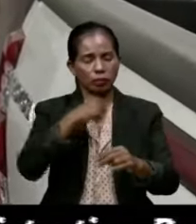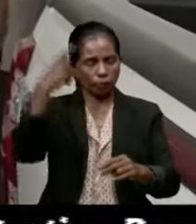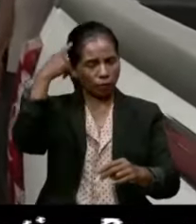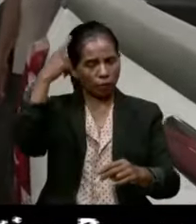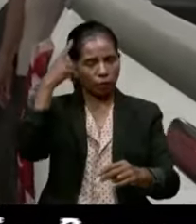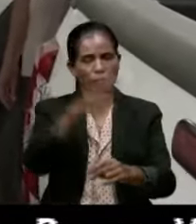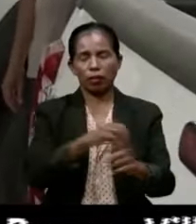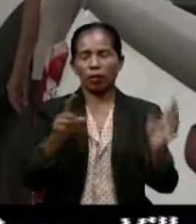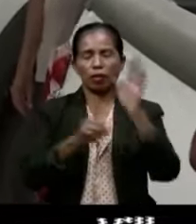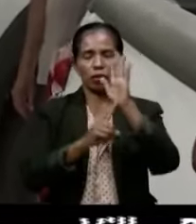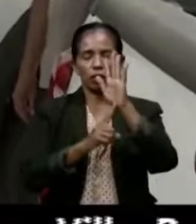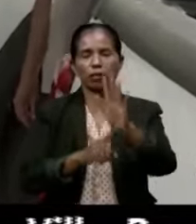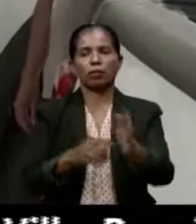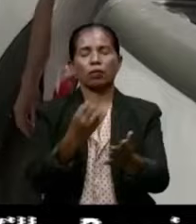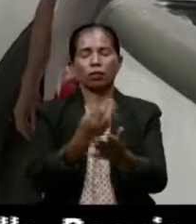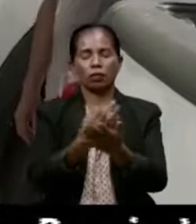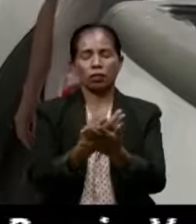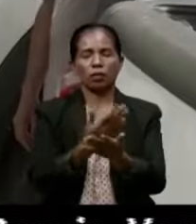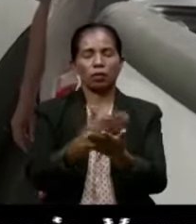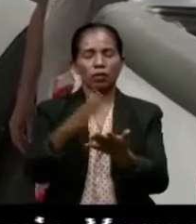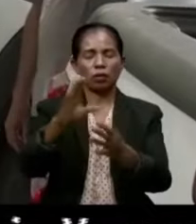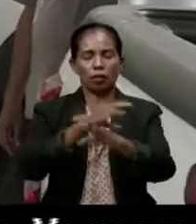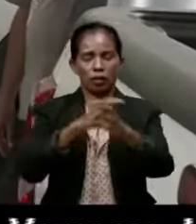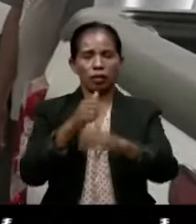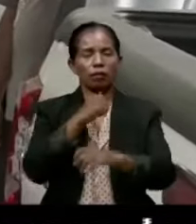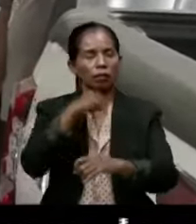Cabral la fosa e conoba montante sosa careta ba Papa